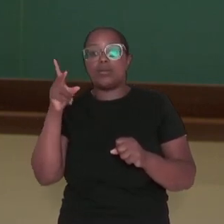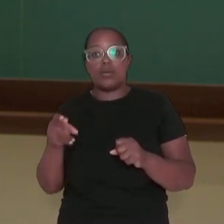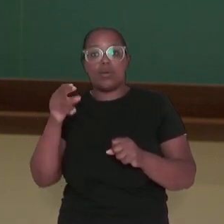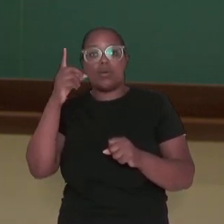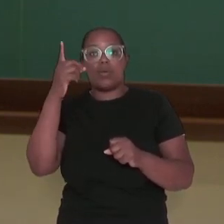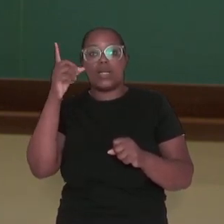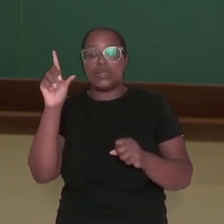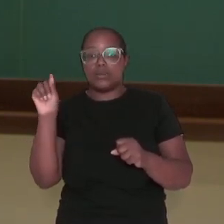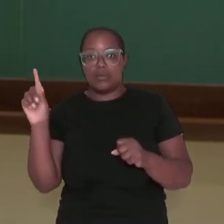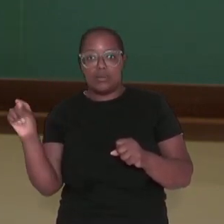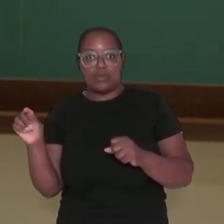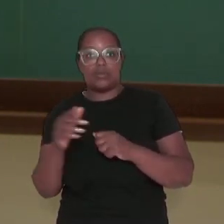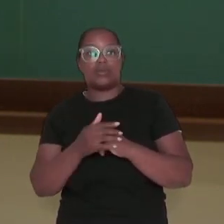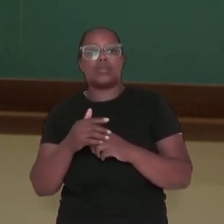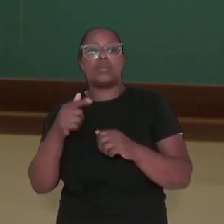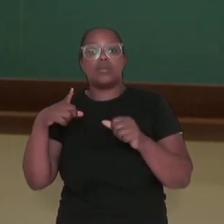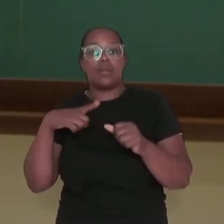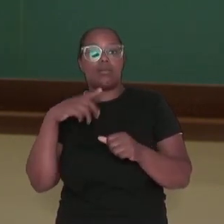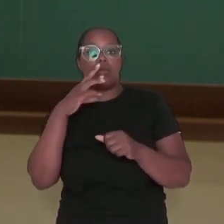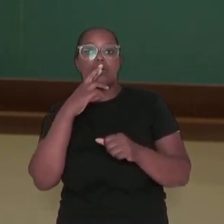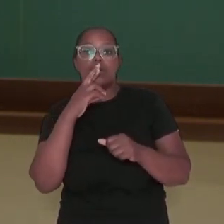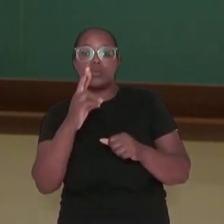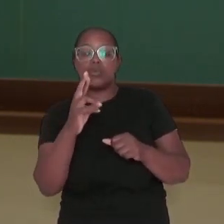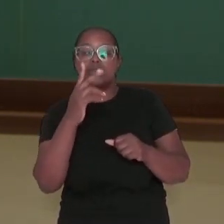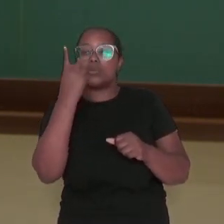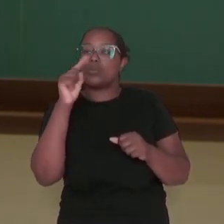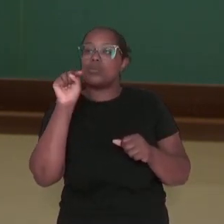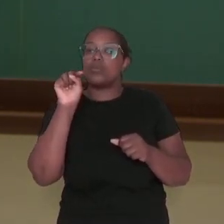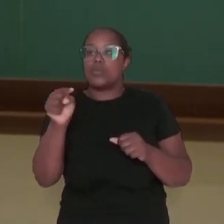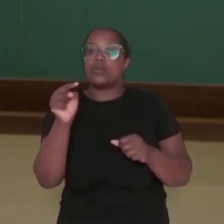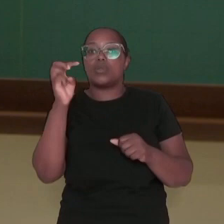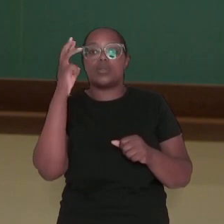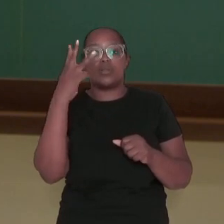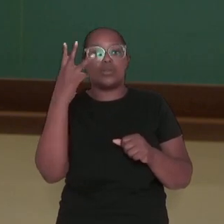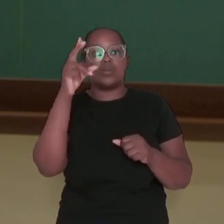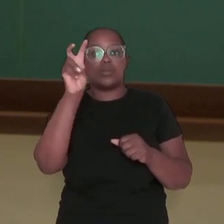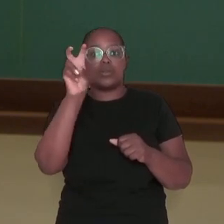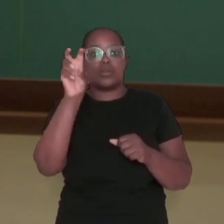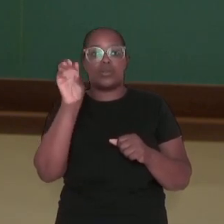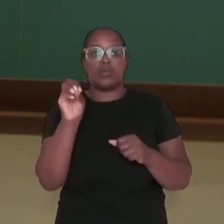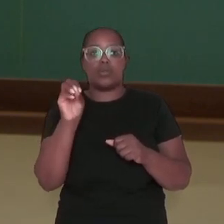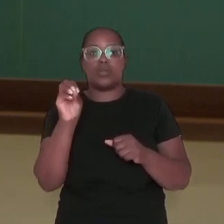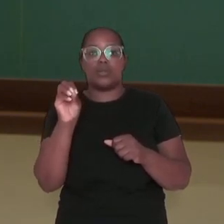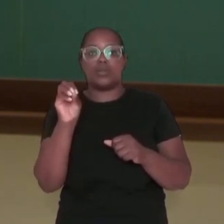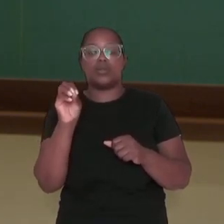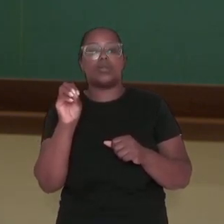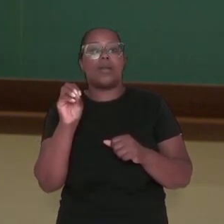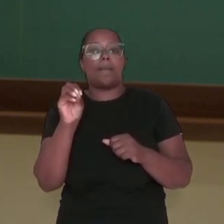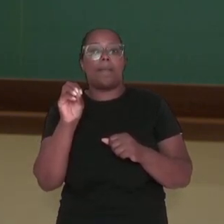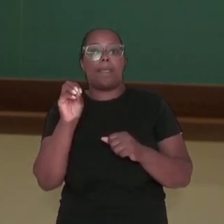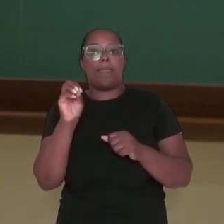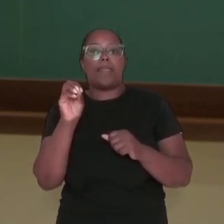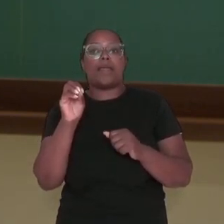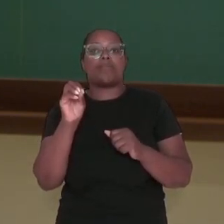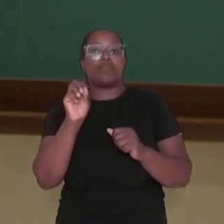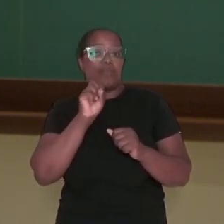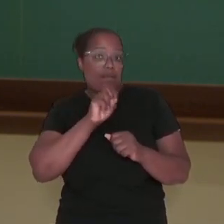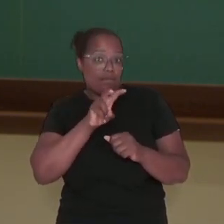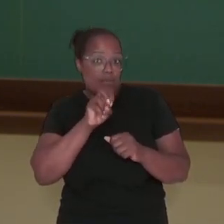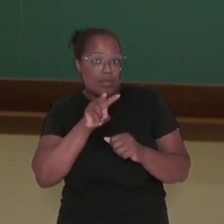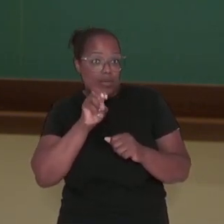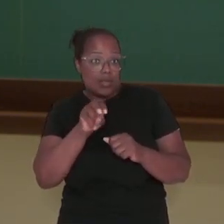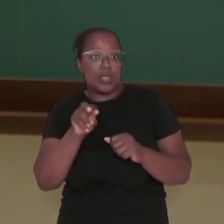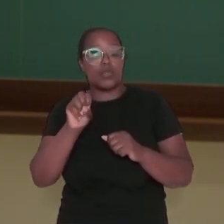vezes 100, que equivale a 1.350, né, bactérias, né, desse menor organismo,